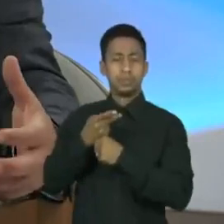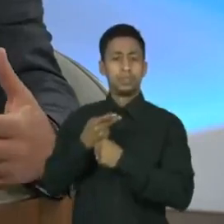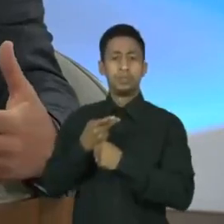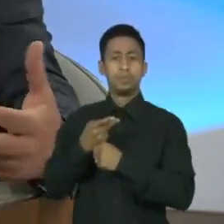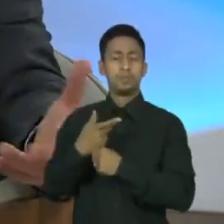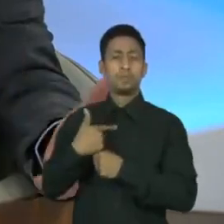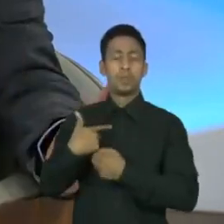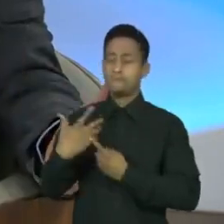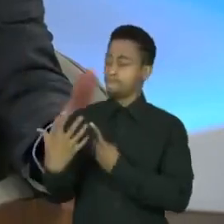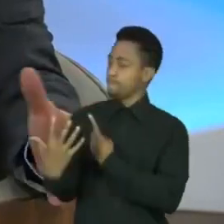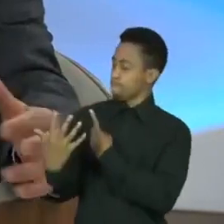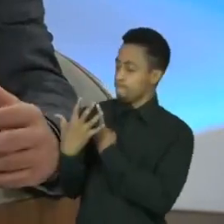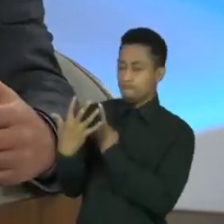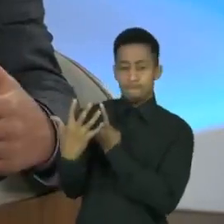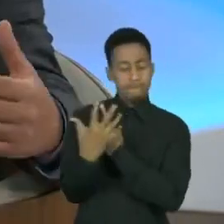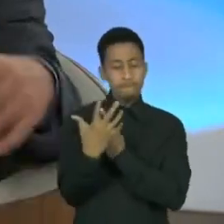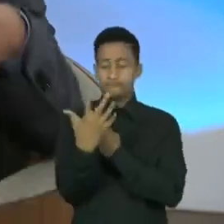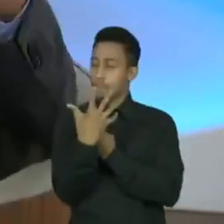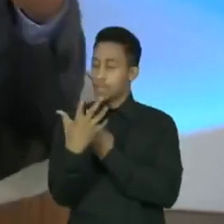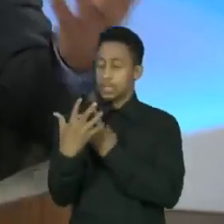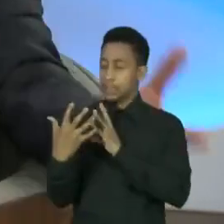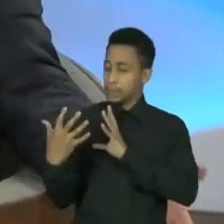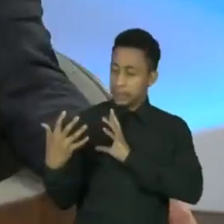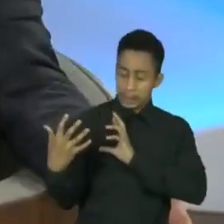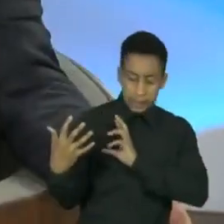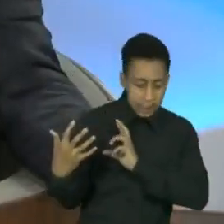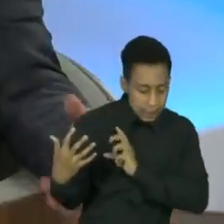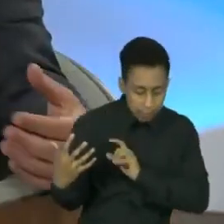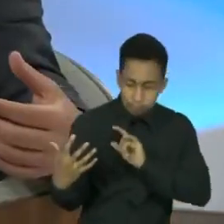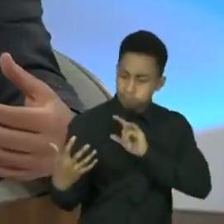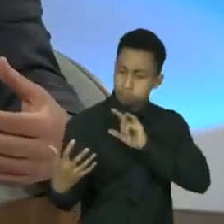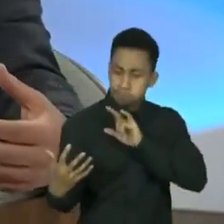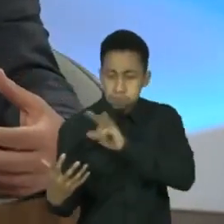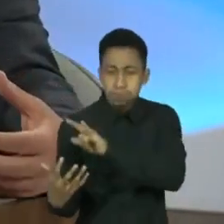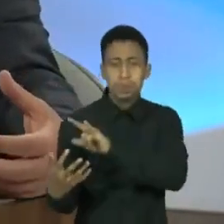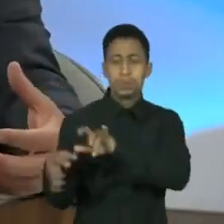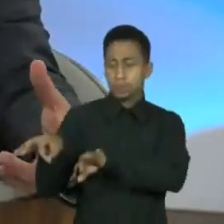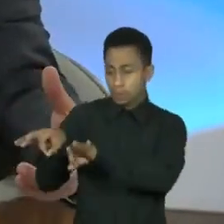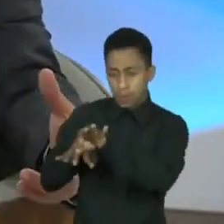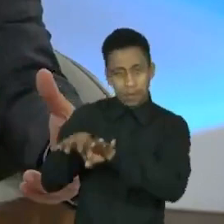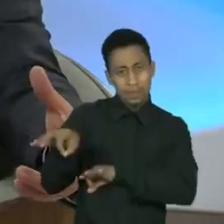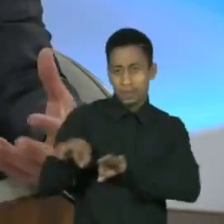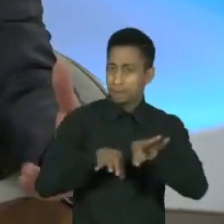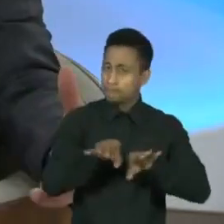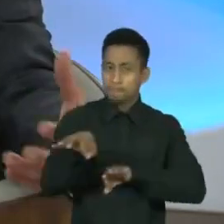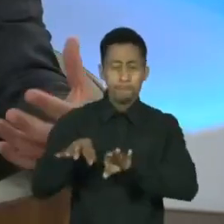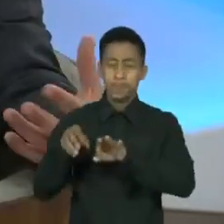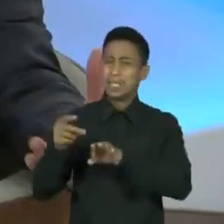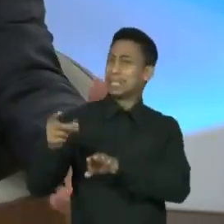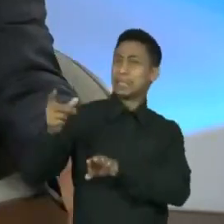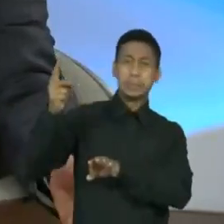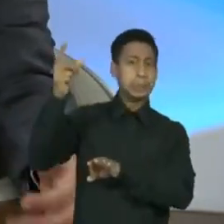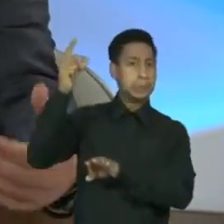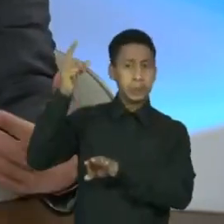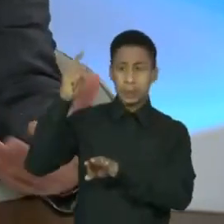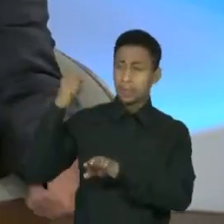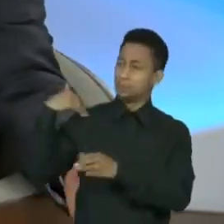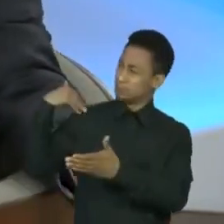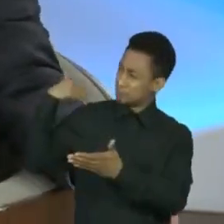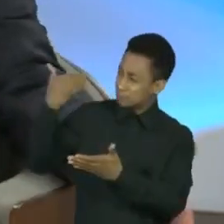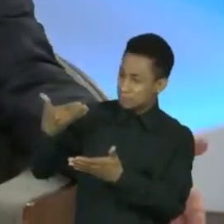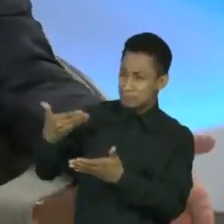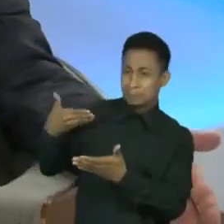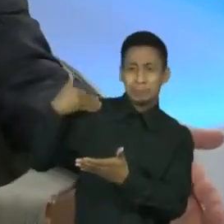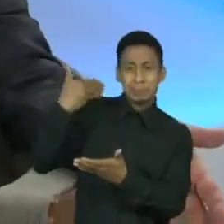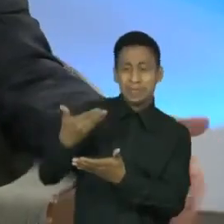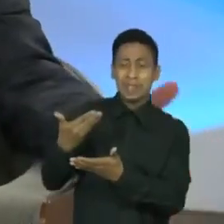era justamente a paixão que eu tinha por ela, ou seja, era um projeto antigo, um projeto que ganhou vida, que ganhou dimensão com minha